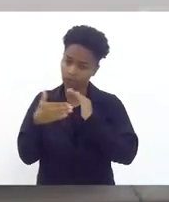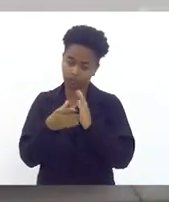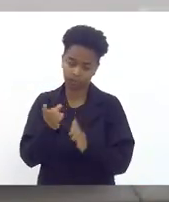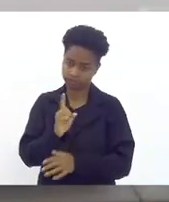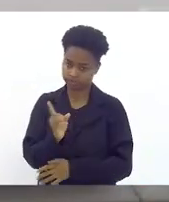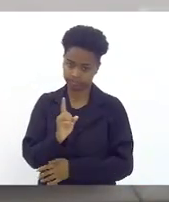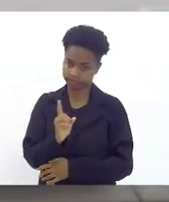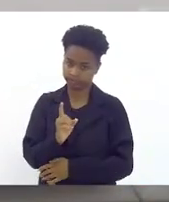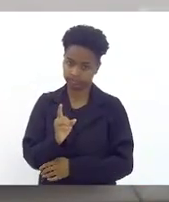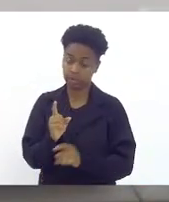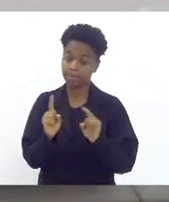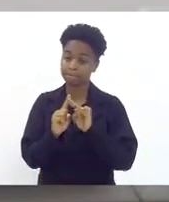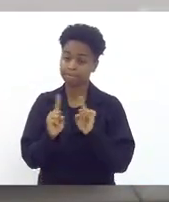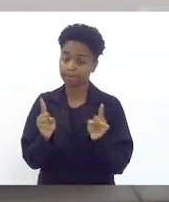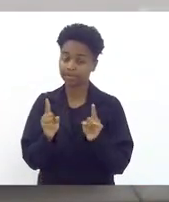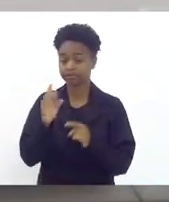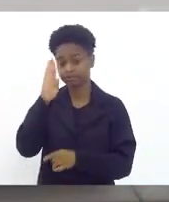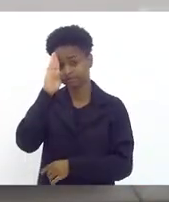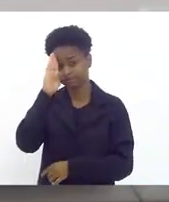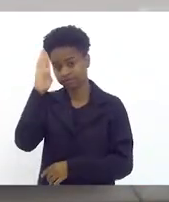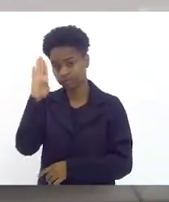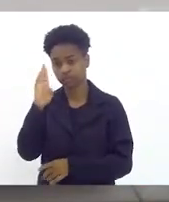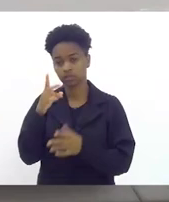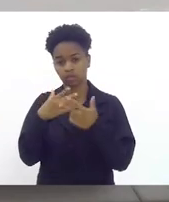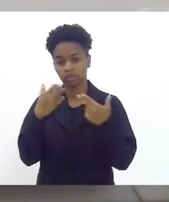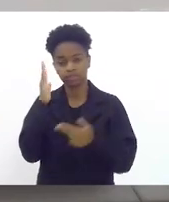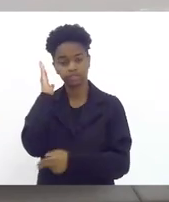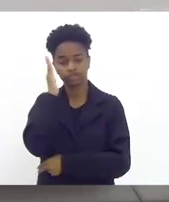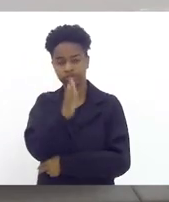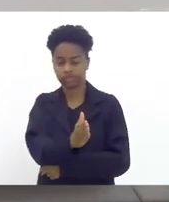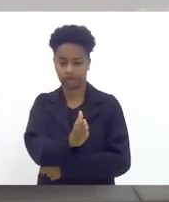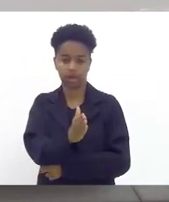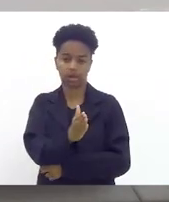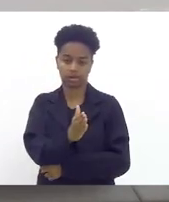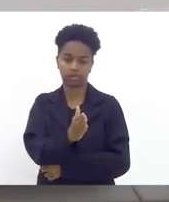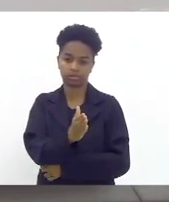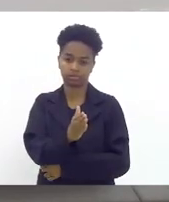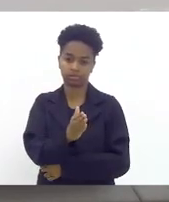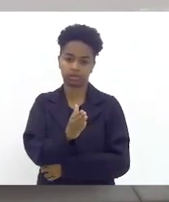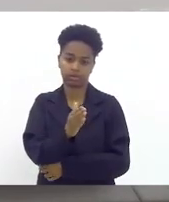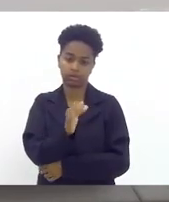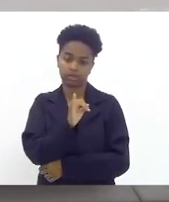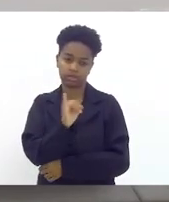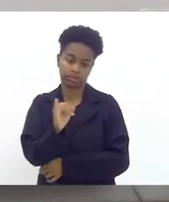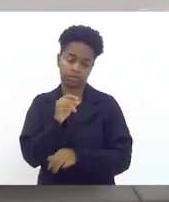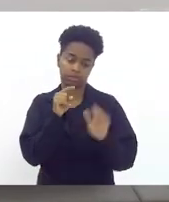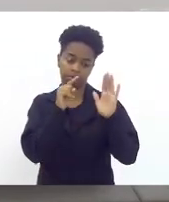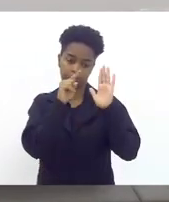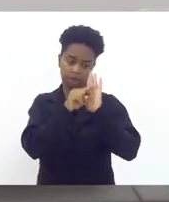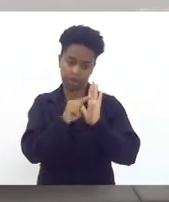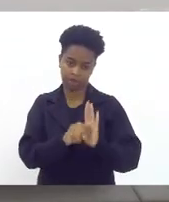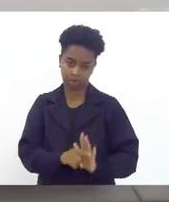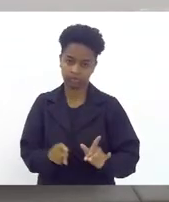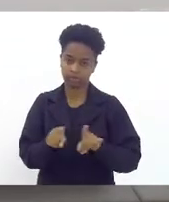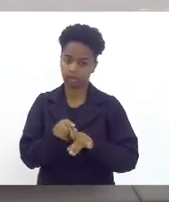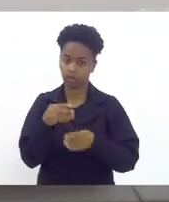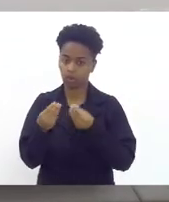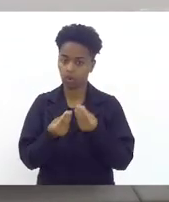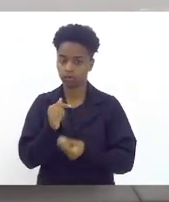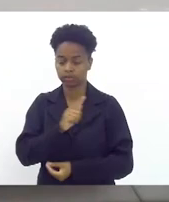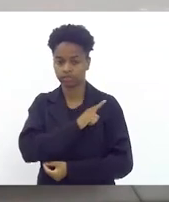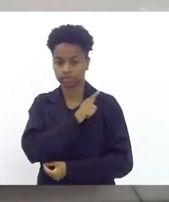mundo falou mas sobretudo aquelas mais diretamente direcionadas a ela e a gestão